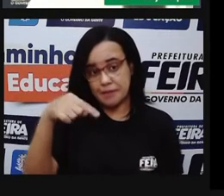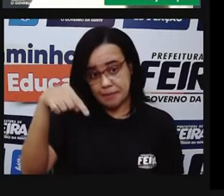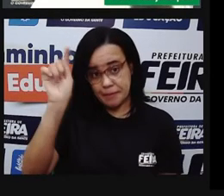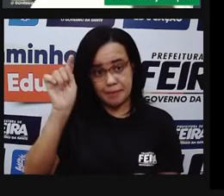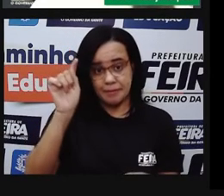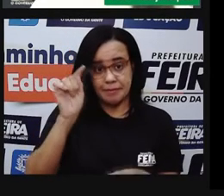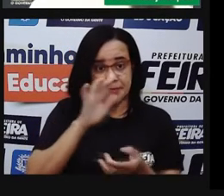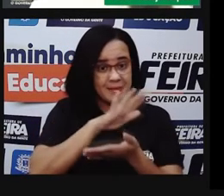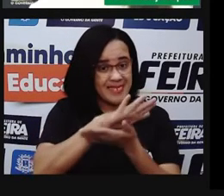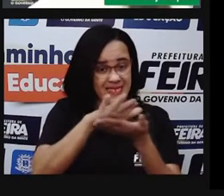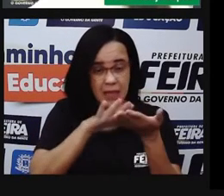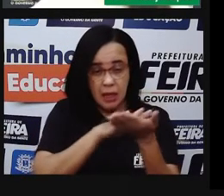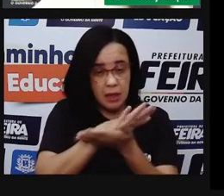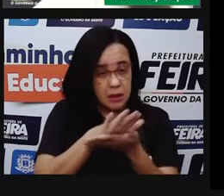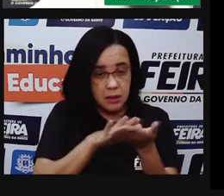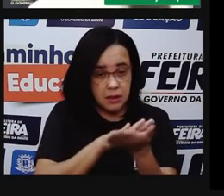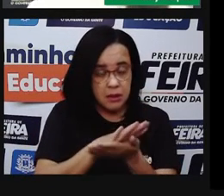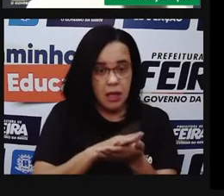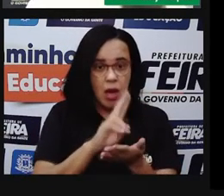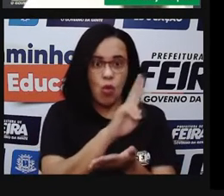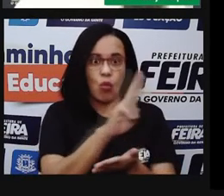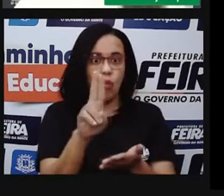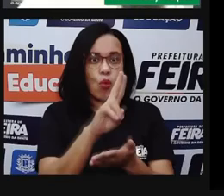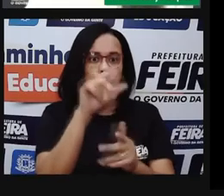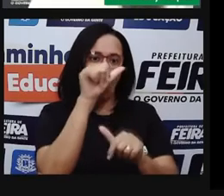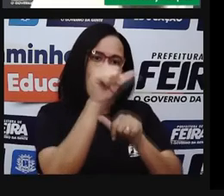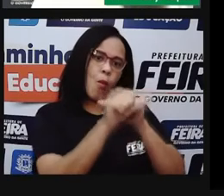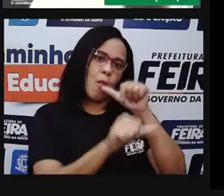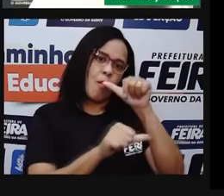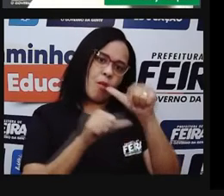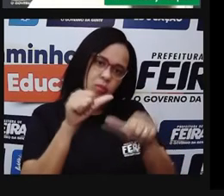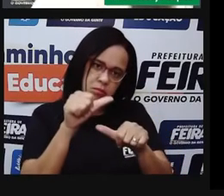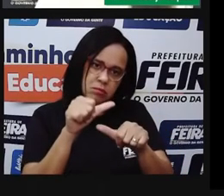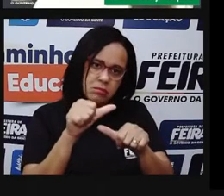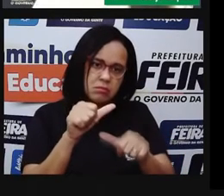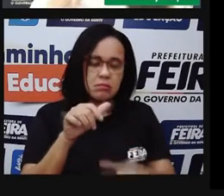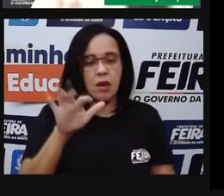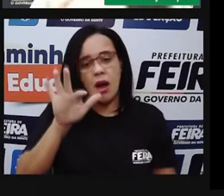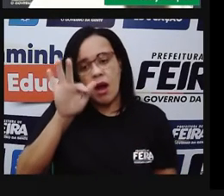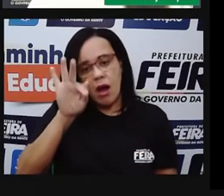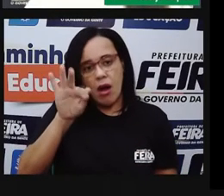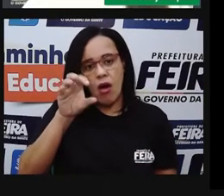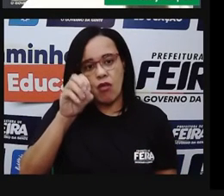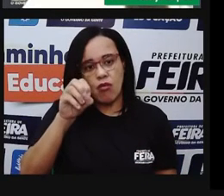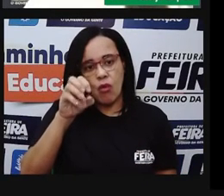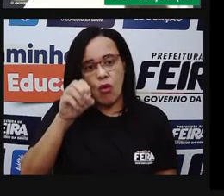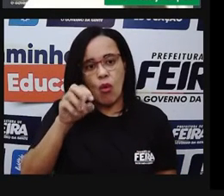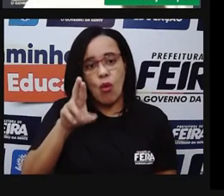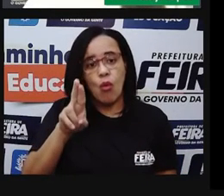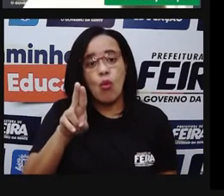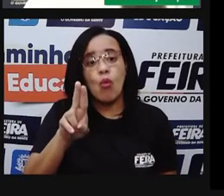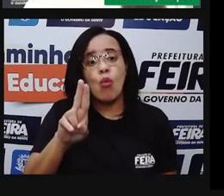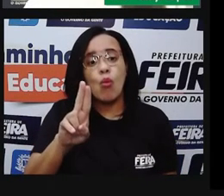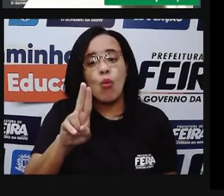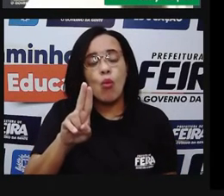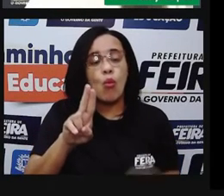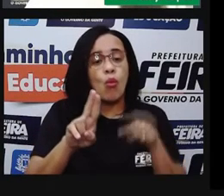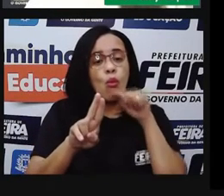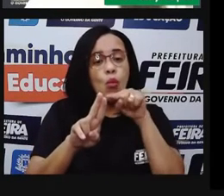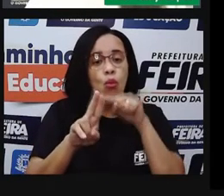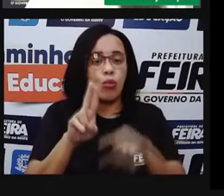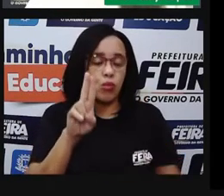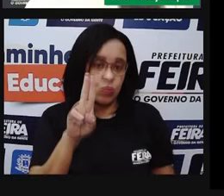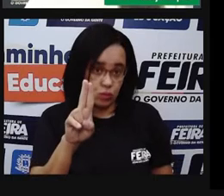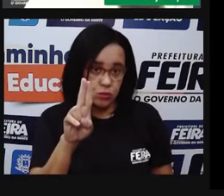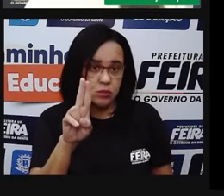acento, o nome vai ficar forru. O O no final, ele tem o som de U. Então, se ele não tiver o